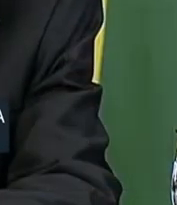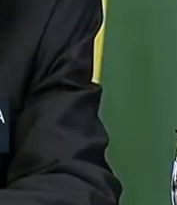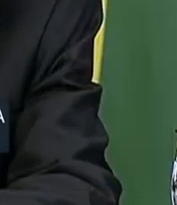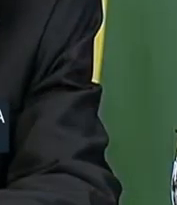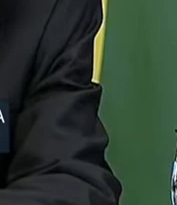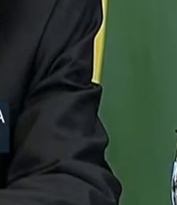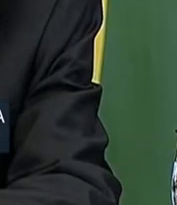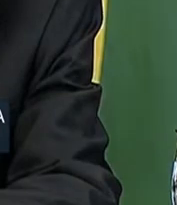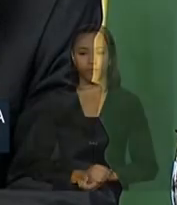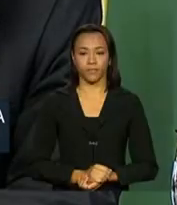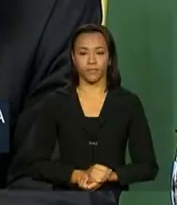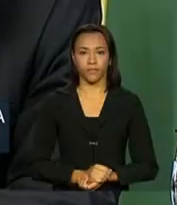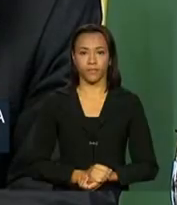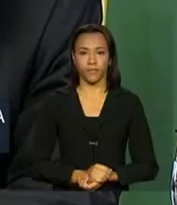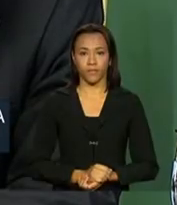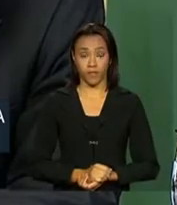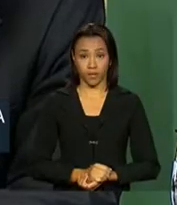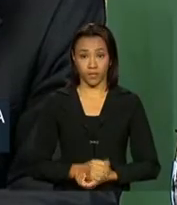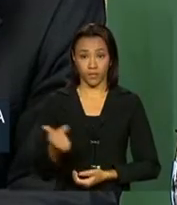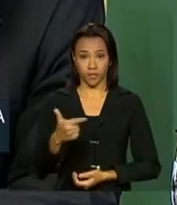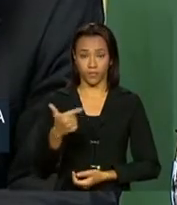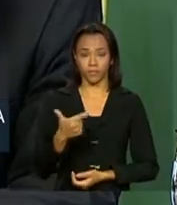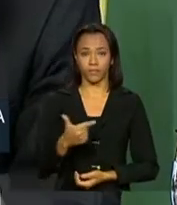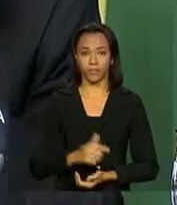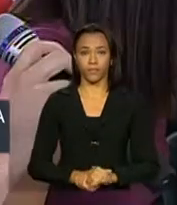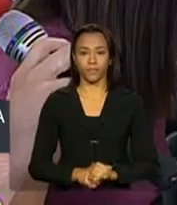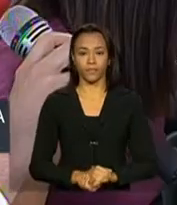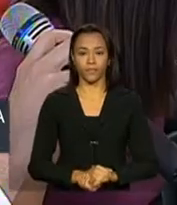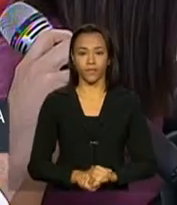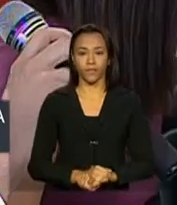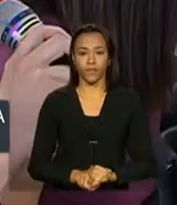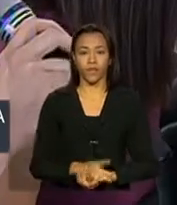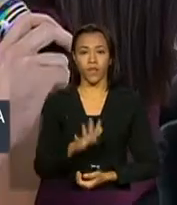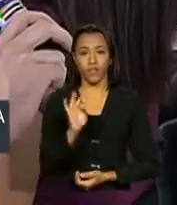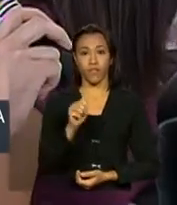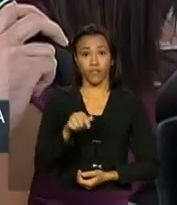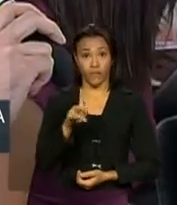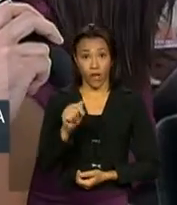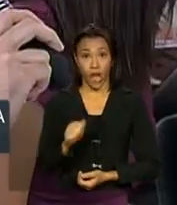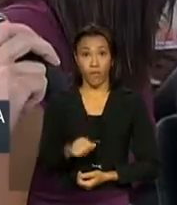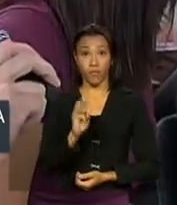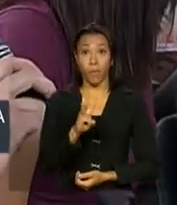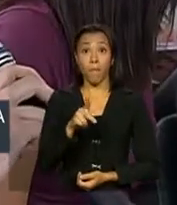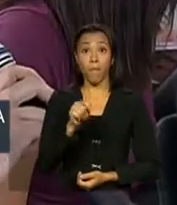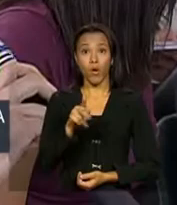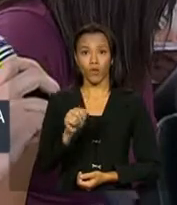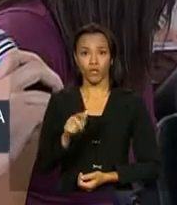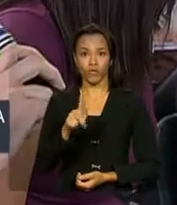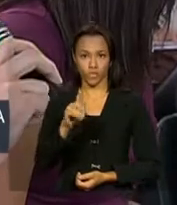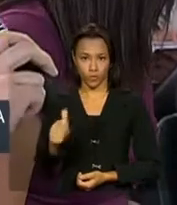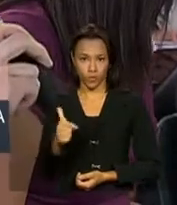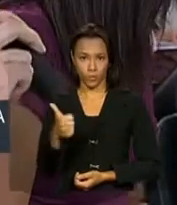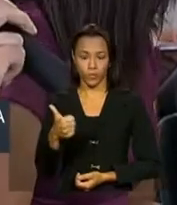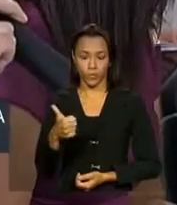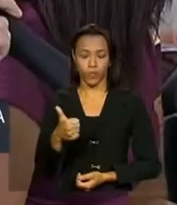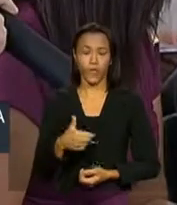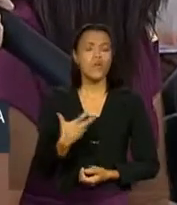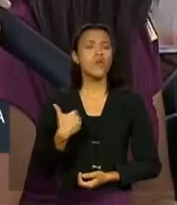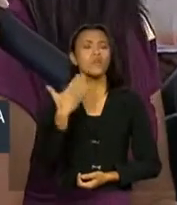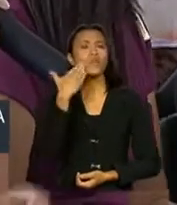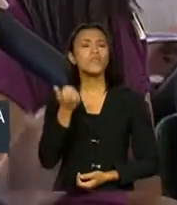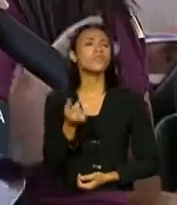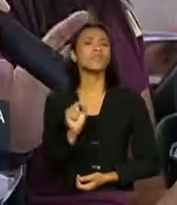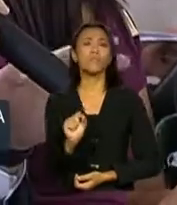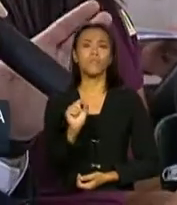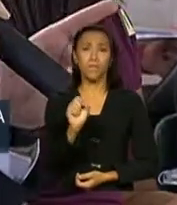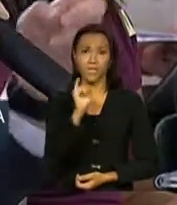Por favor, segundo aqui. Fábio Amato, do Portal G1, boa tarde. Eu gostaria de saber